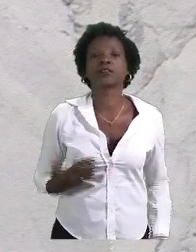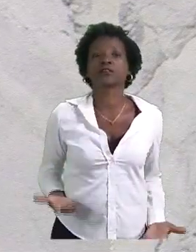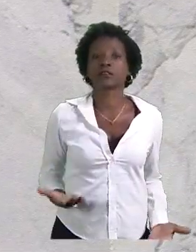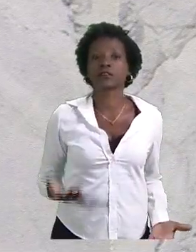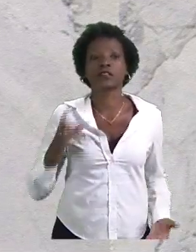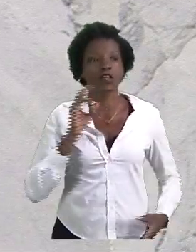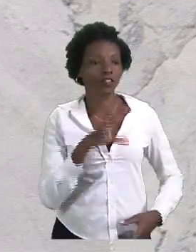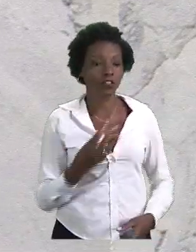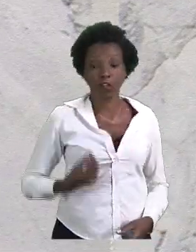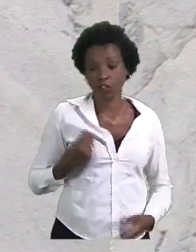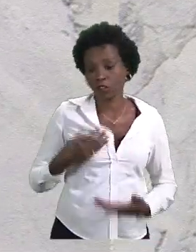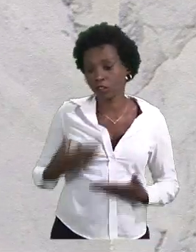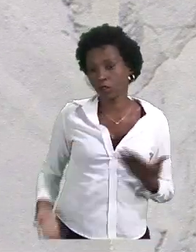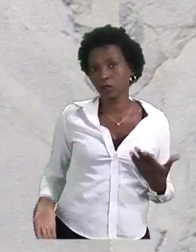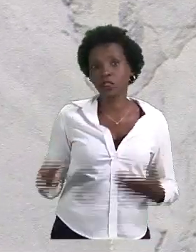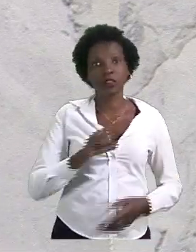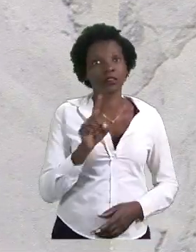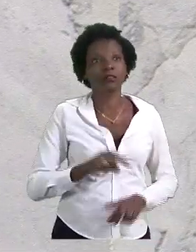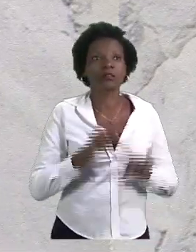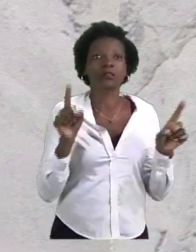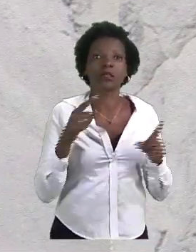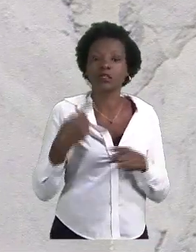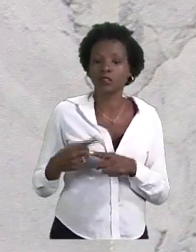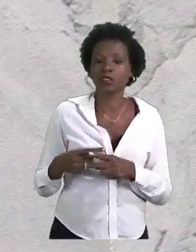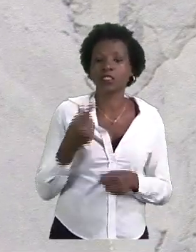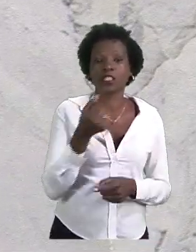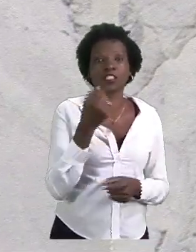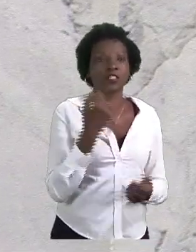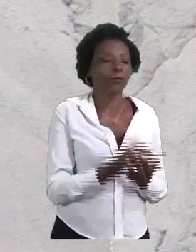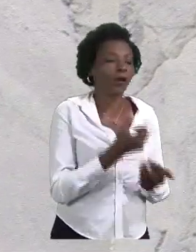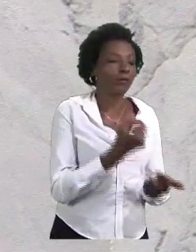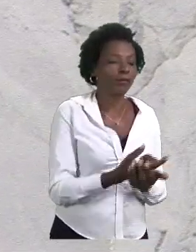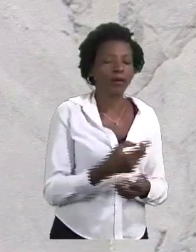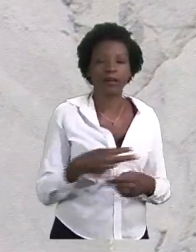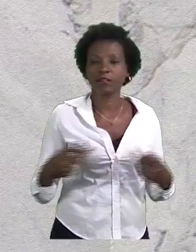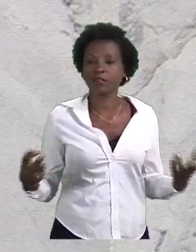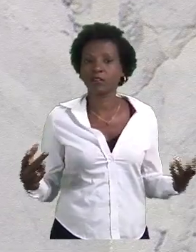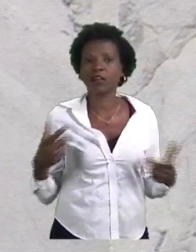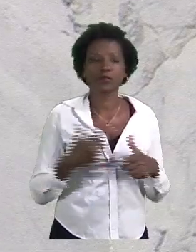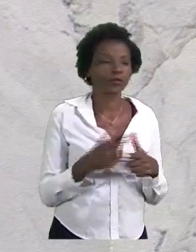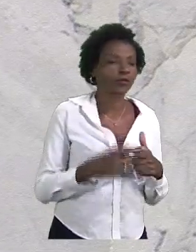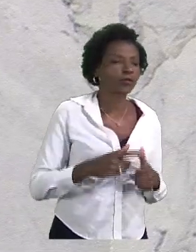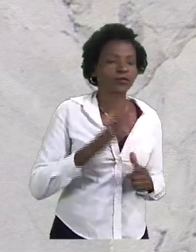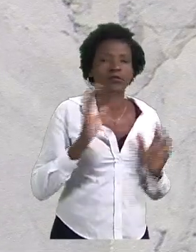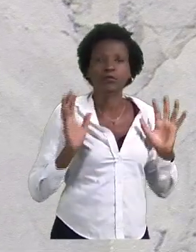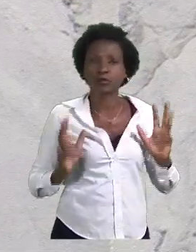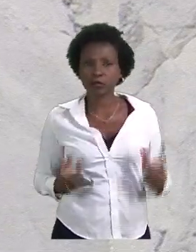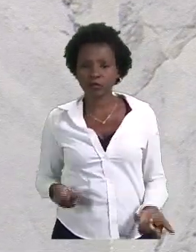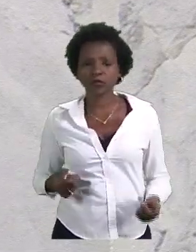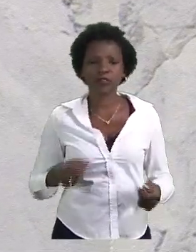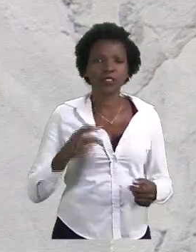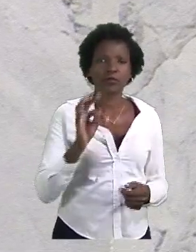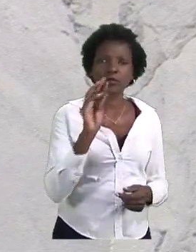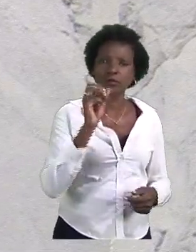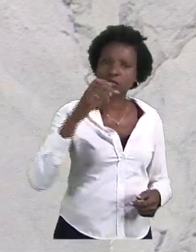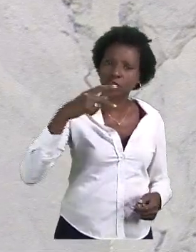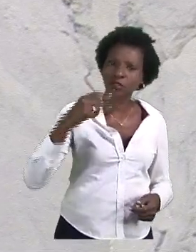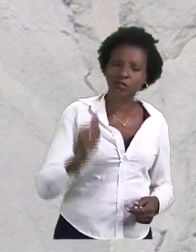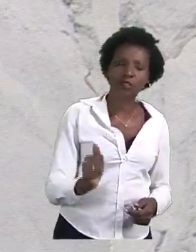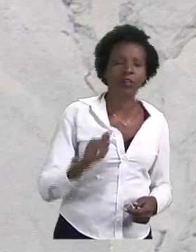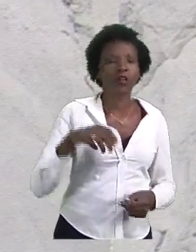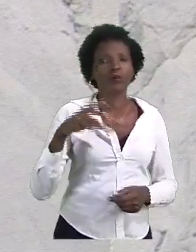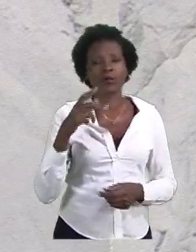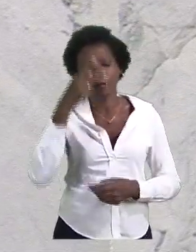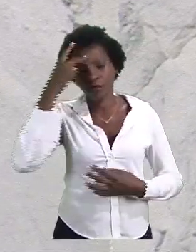só pelas vidas perdidas, mas pelo gasto que está dando toda essa situação, na limpeza, no deslocamento de tropas, deslocamento de